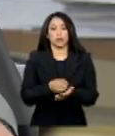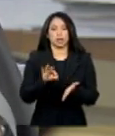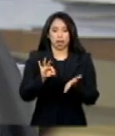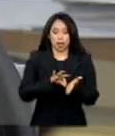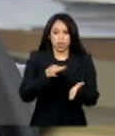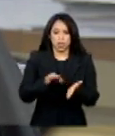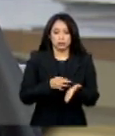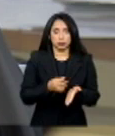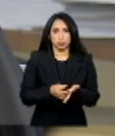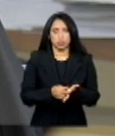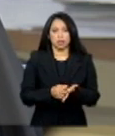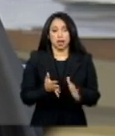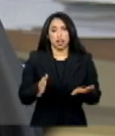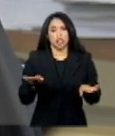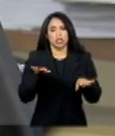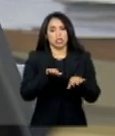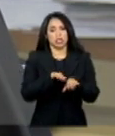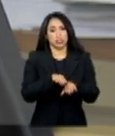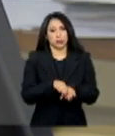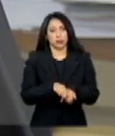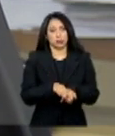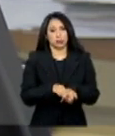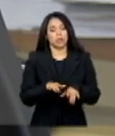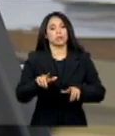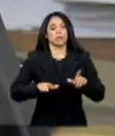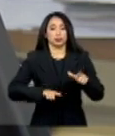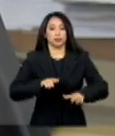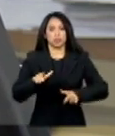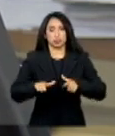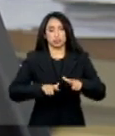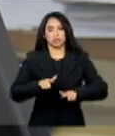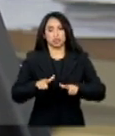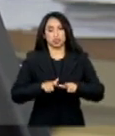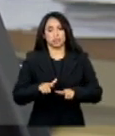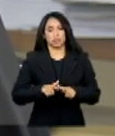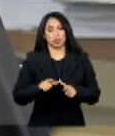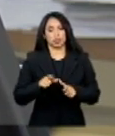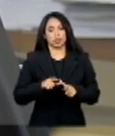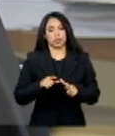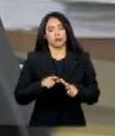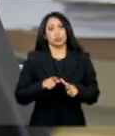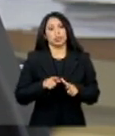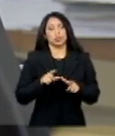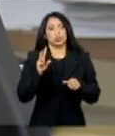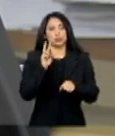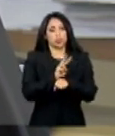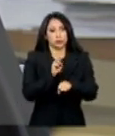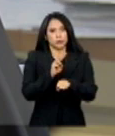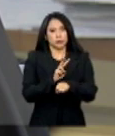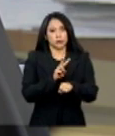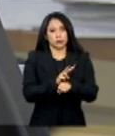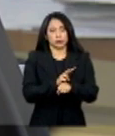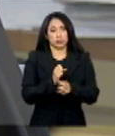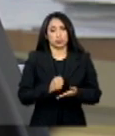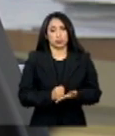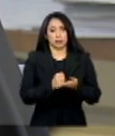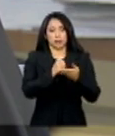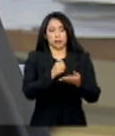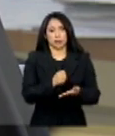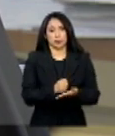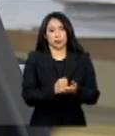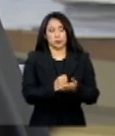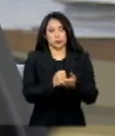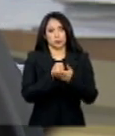inclusão em serviços e programas oficiais ou comunitário de proteção apoio e promoção da família